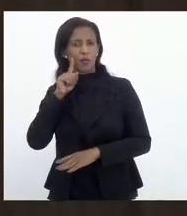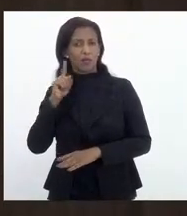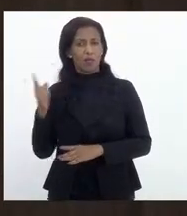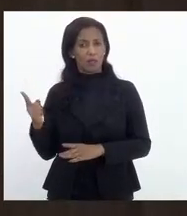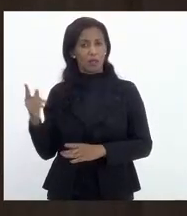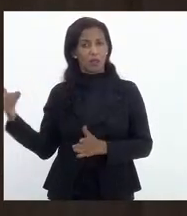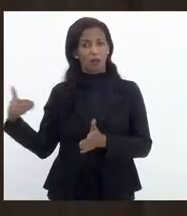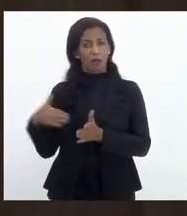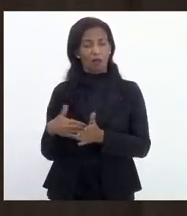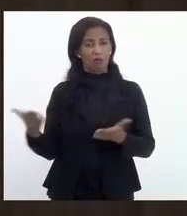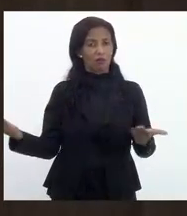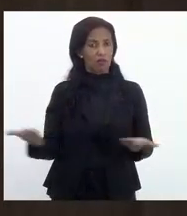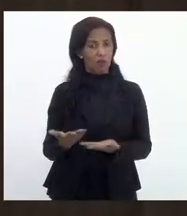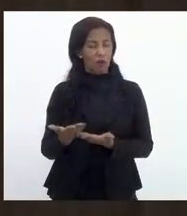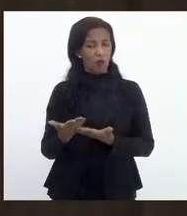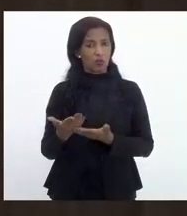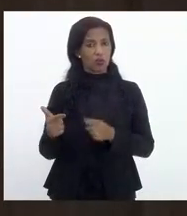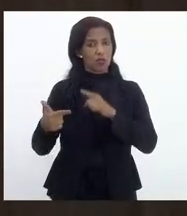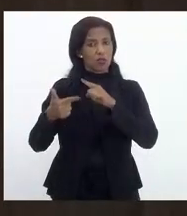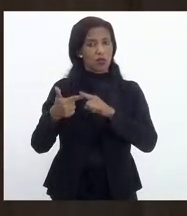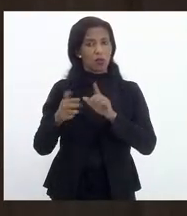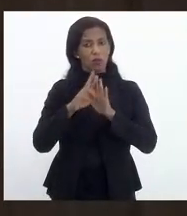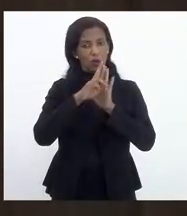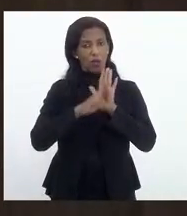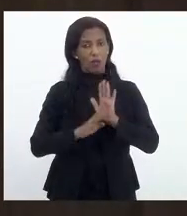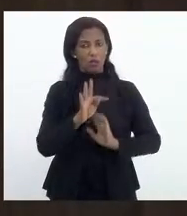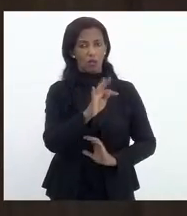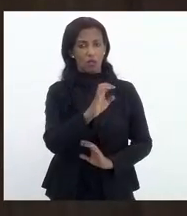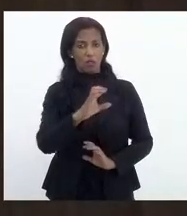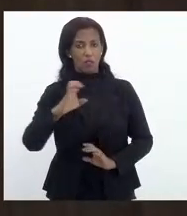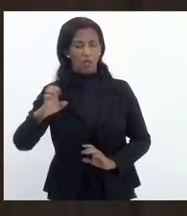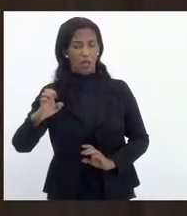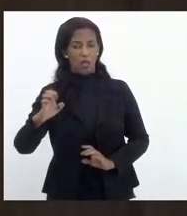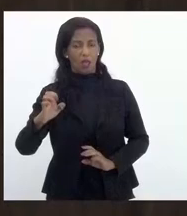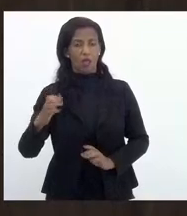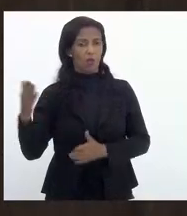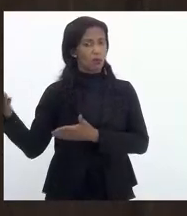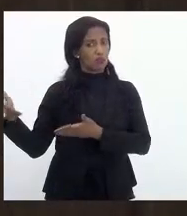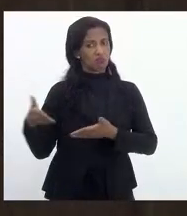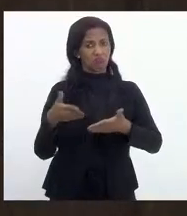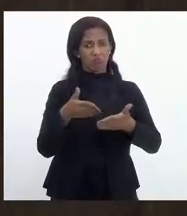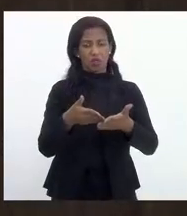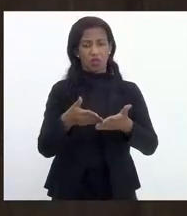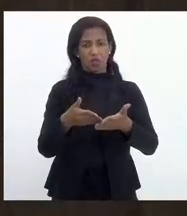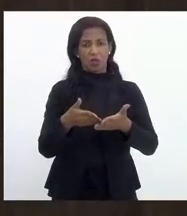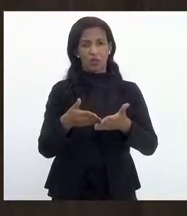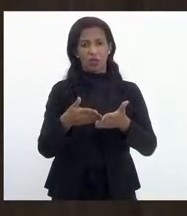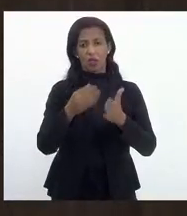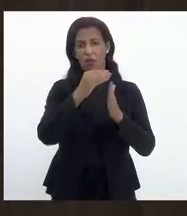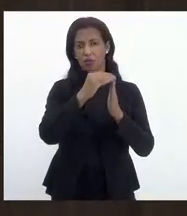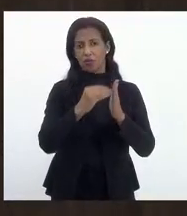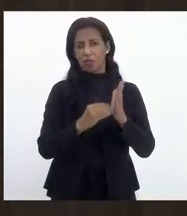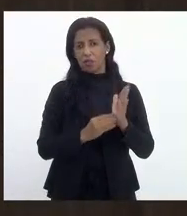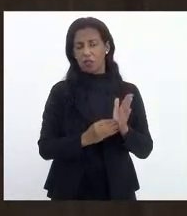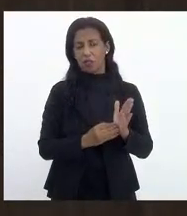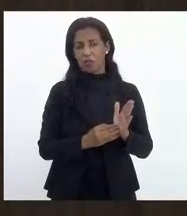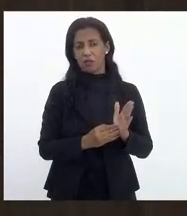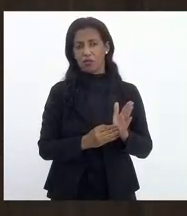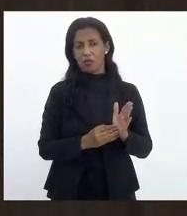que até hoje segundo relatório do TC não chegaram aos critérios